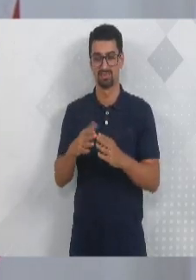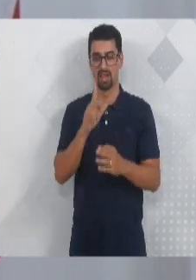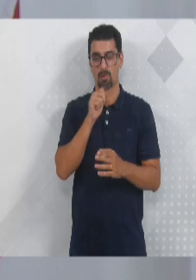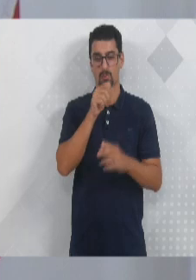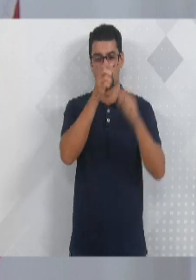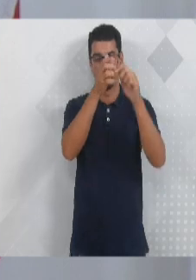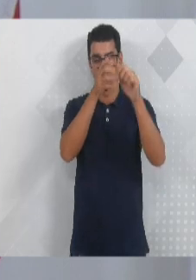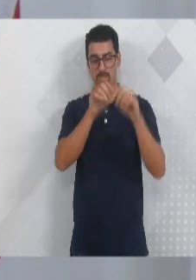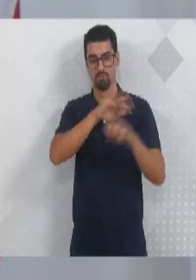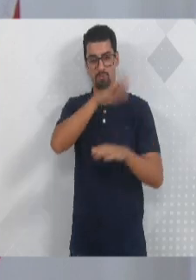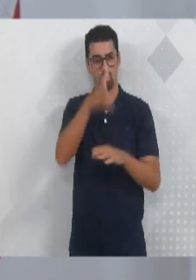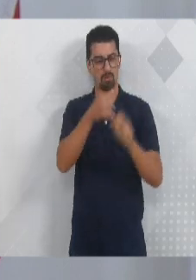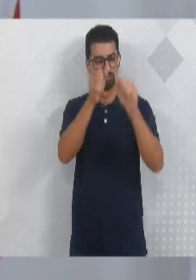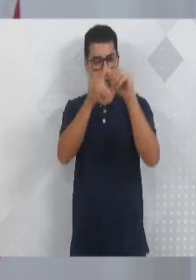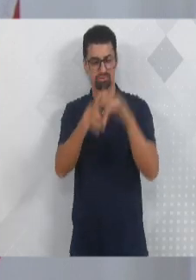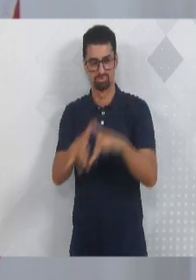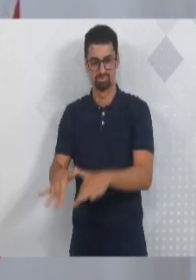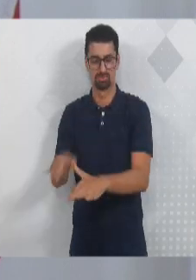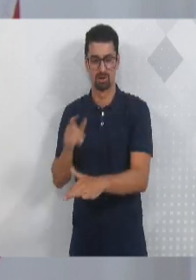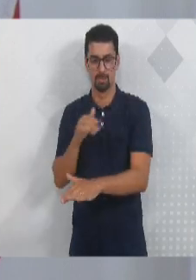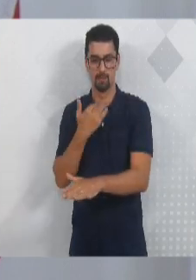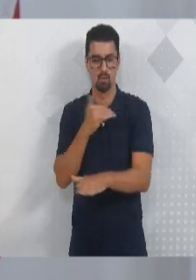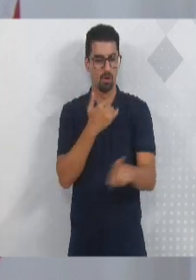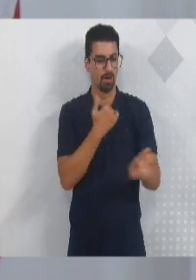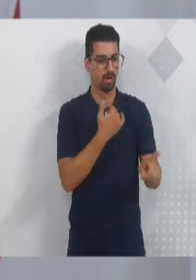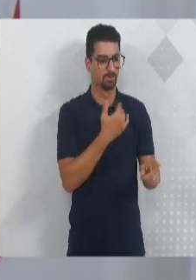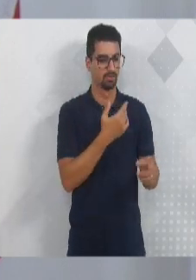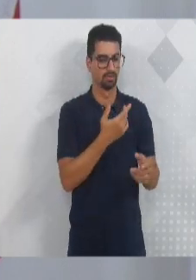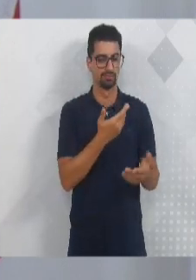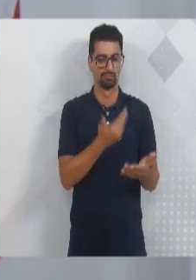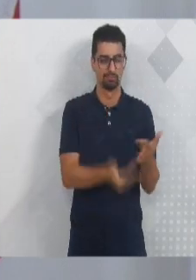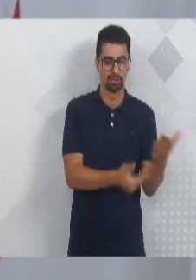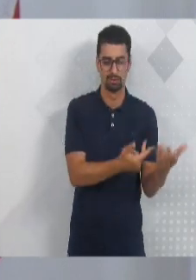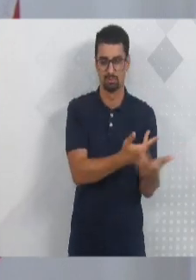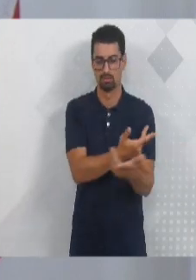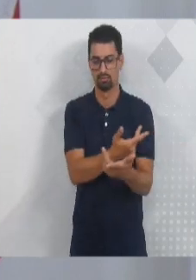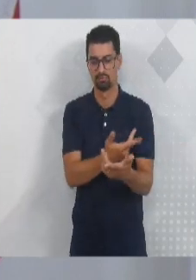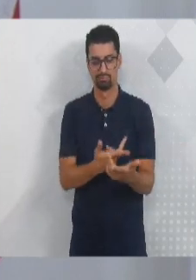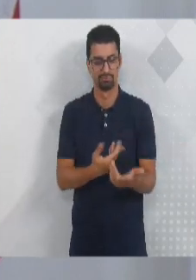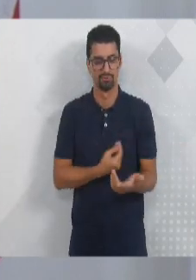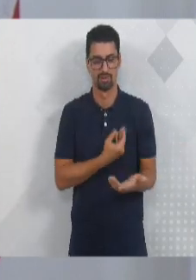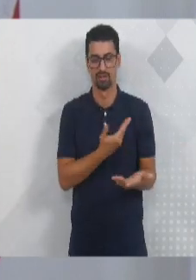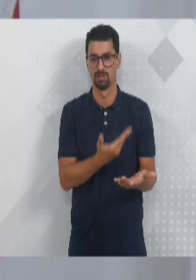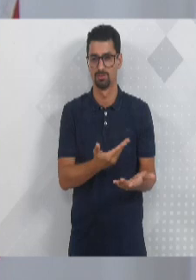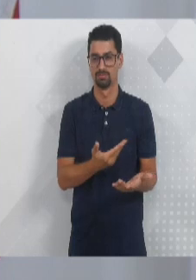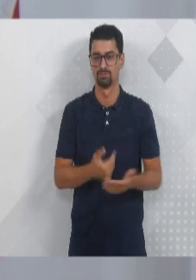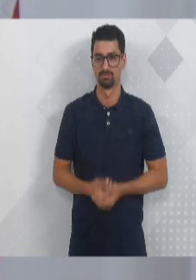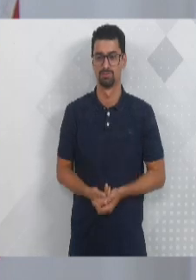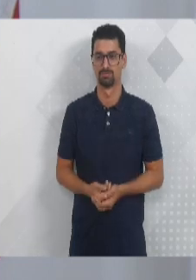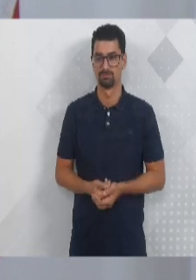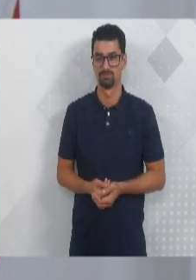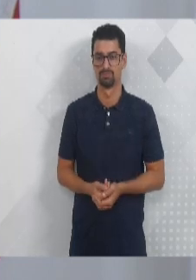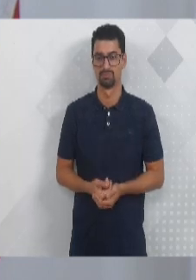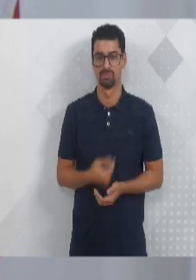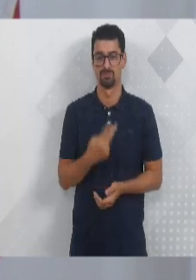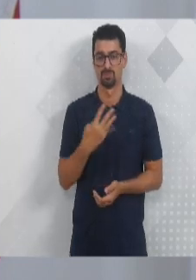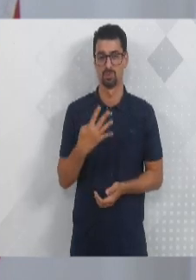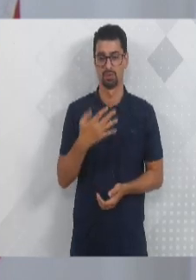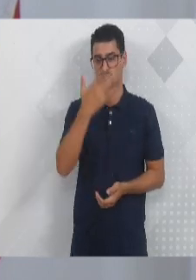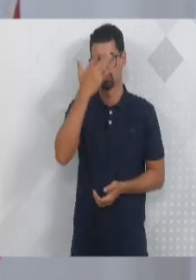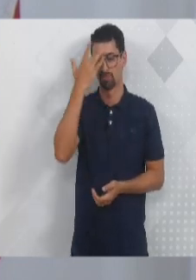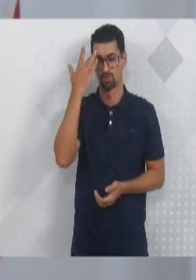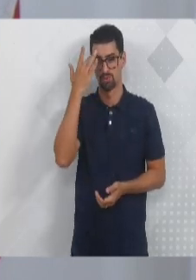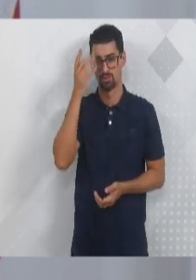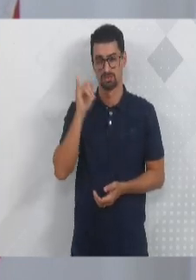época morrendo morrendo deixando a vida são foram 24 pessoas se não me